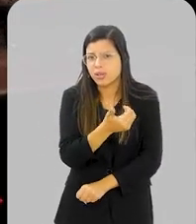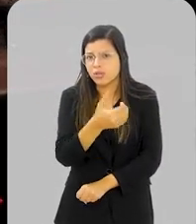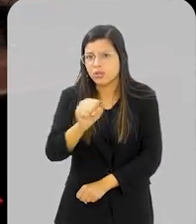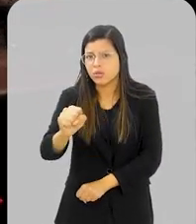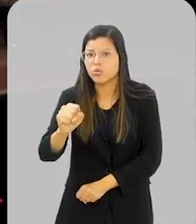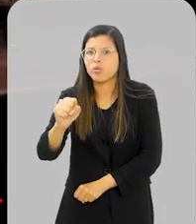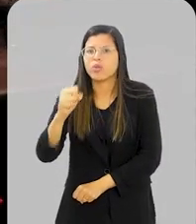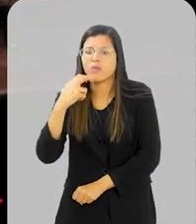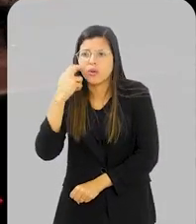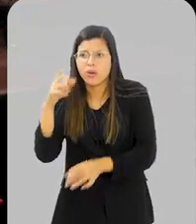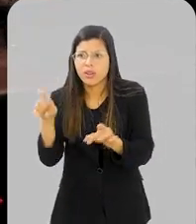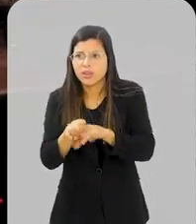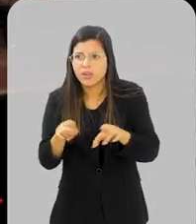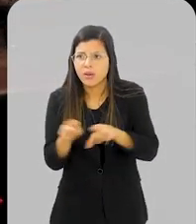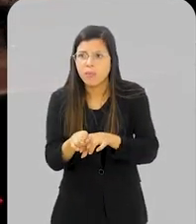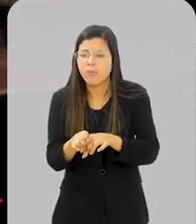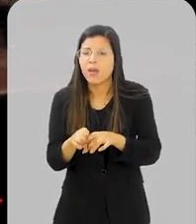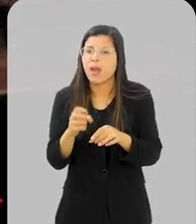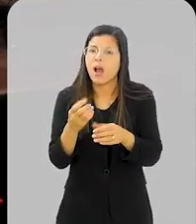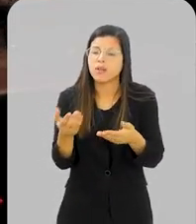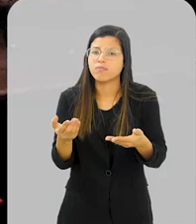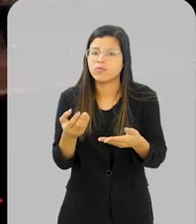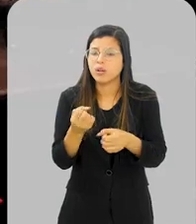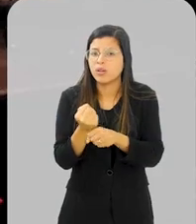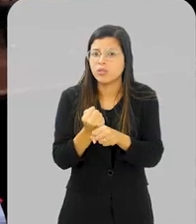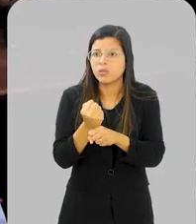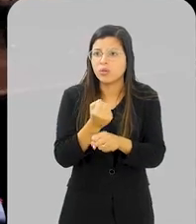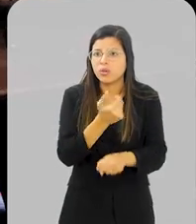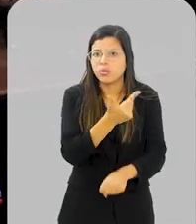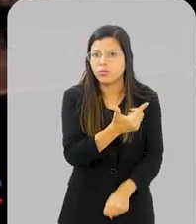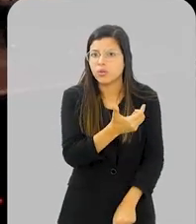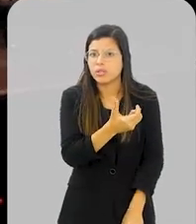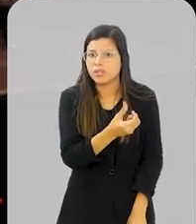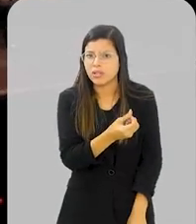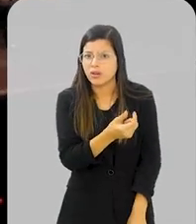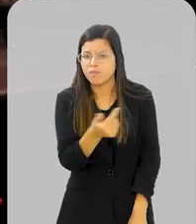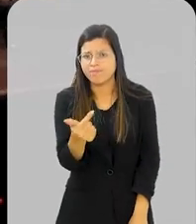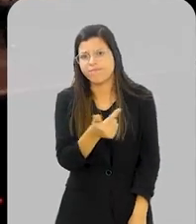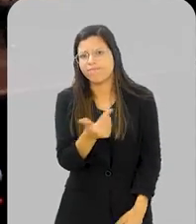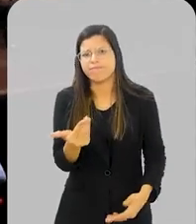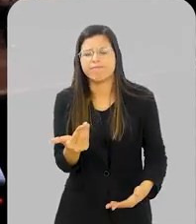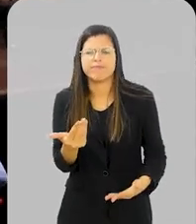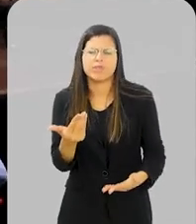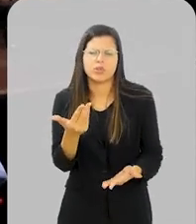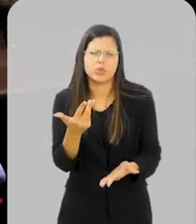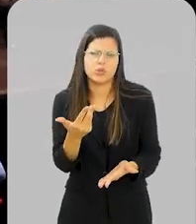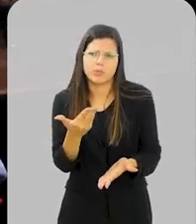Aí veio 2022 no mundo árabe, Catar, é uma coisa.